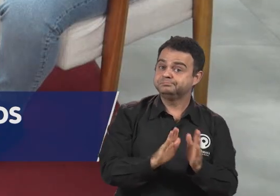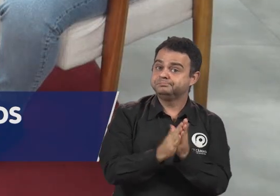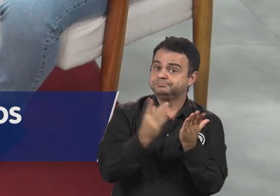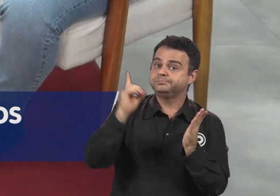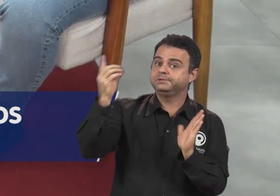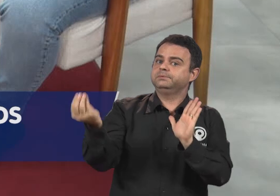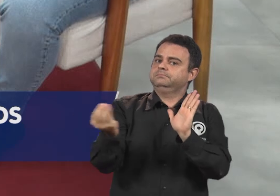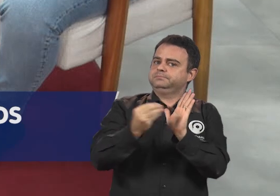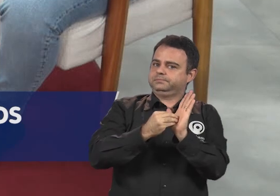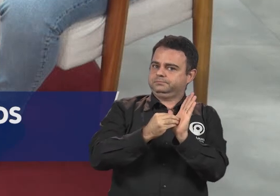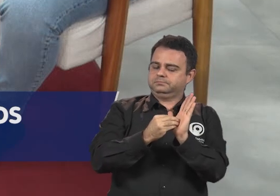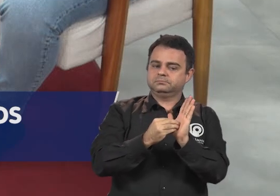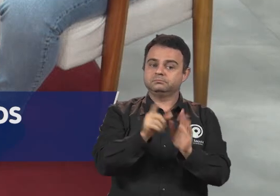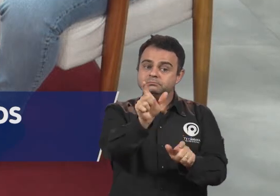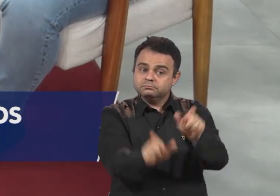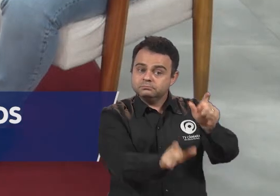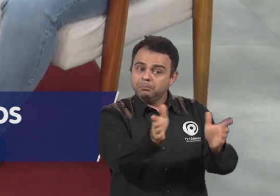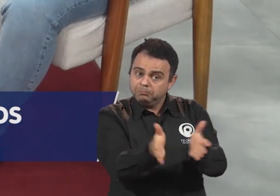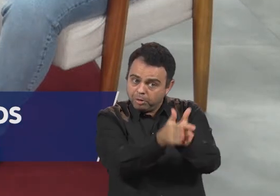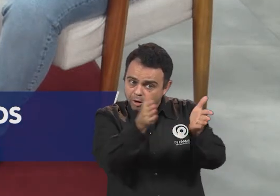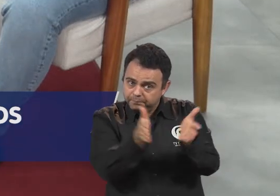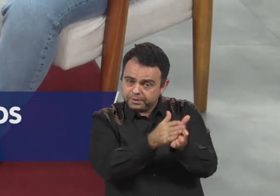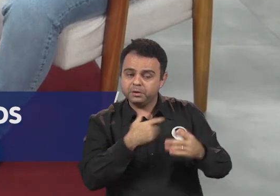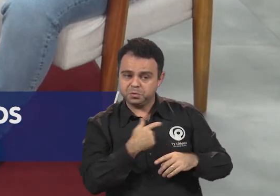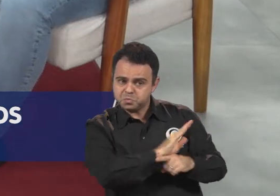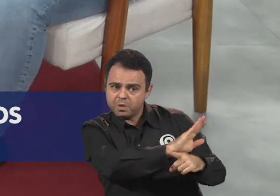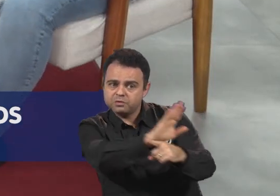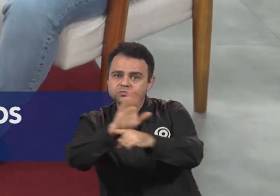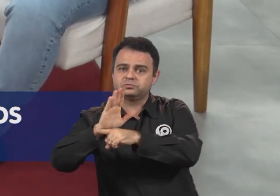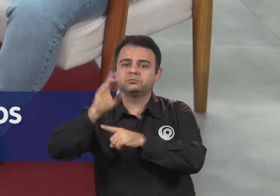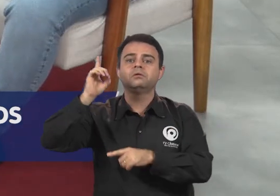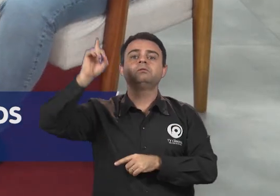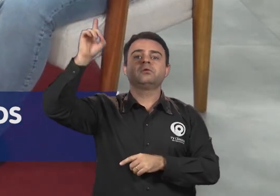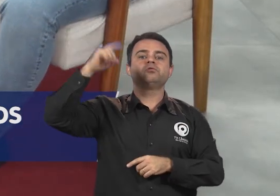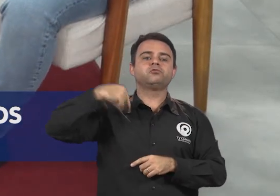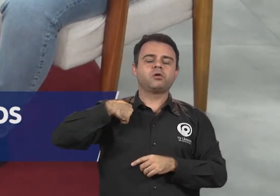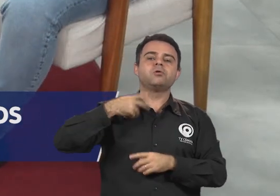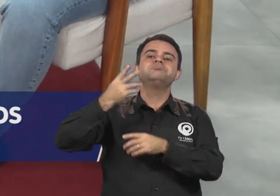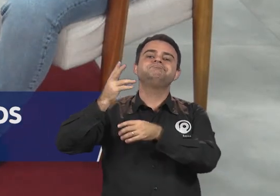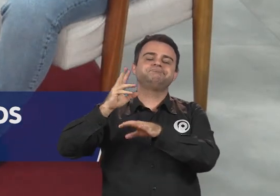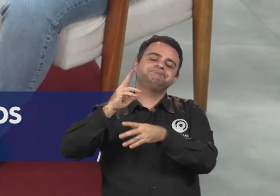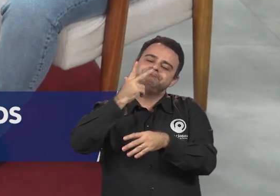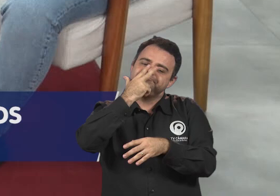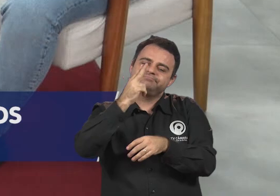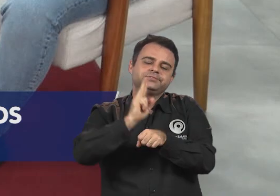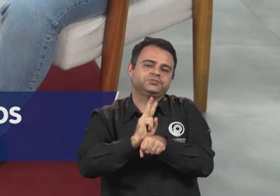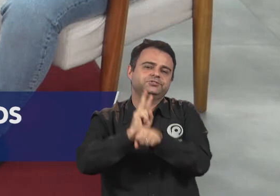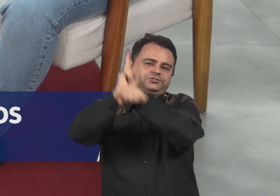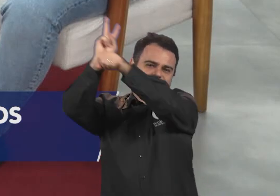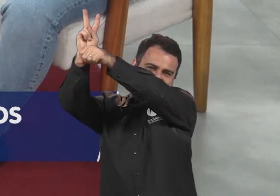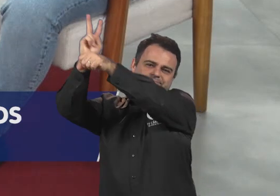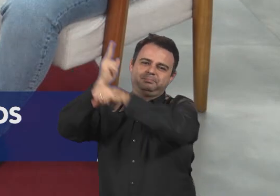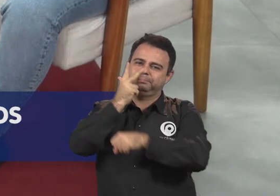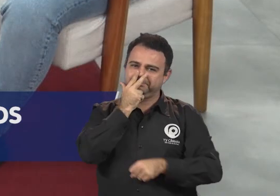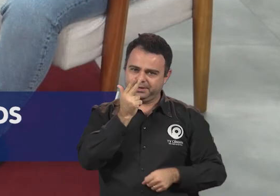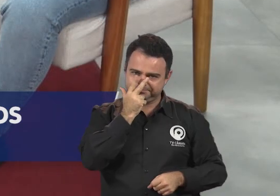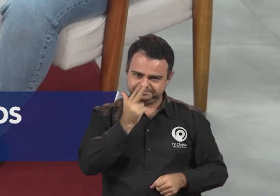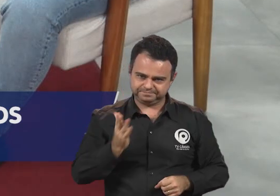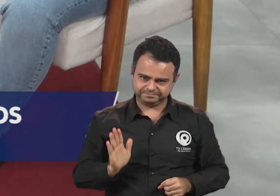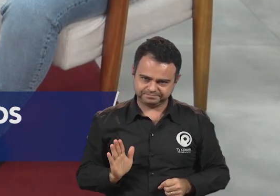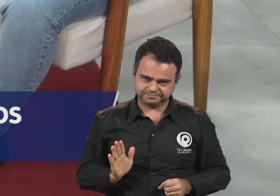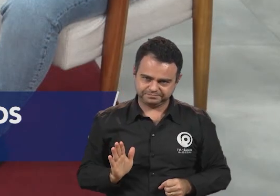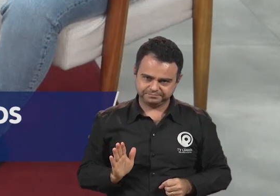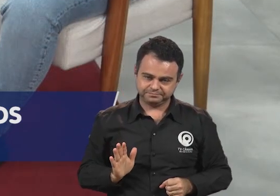Deus empresta. Porém, existe uma grande diferença em quem está na rua por uma